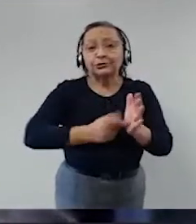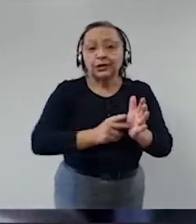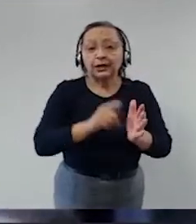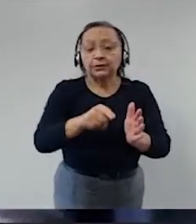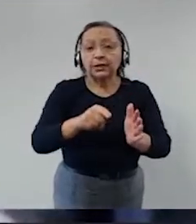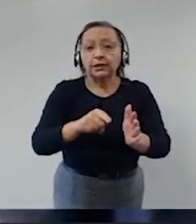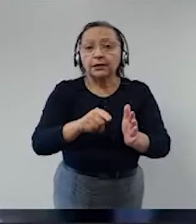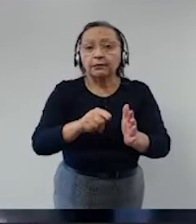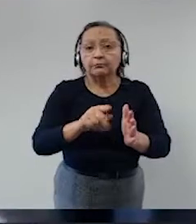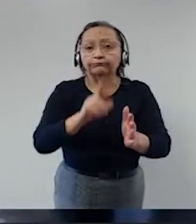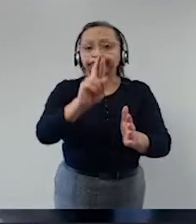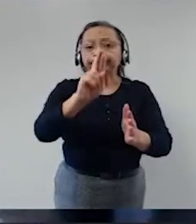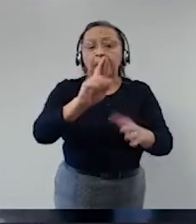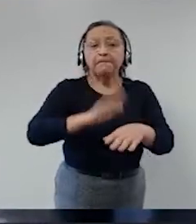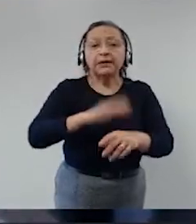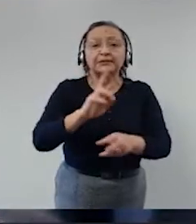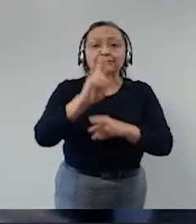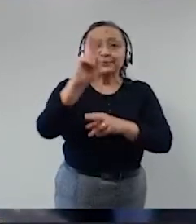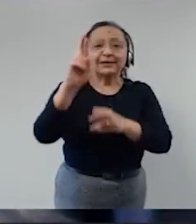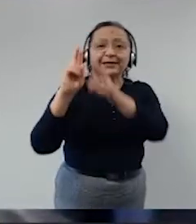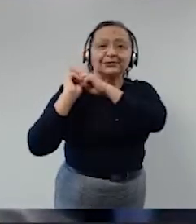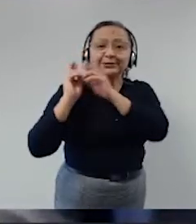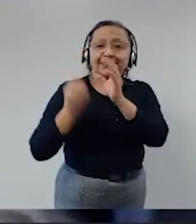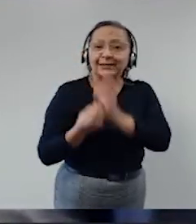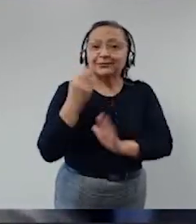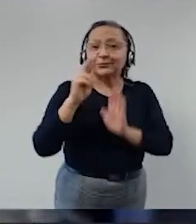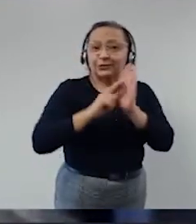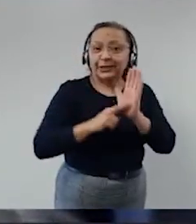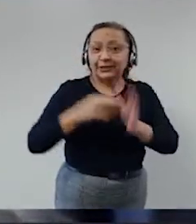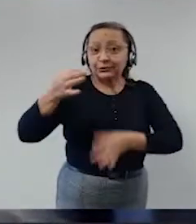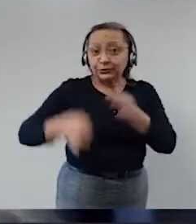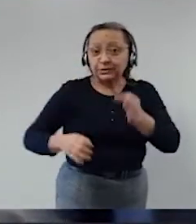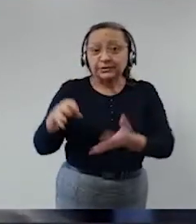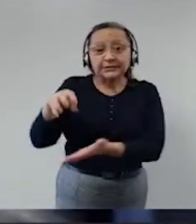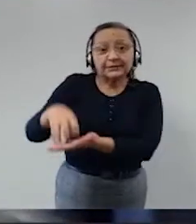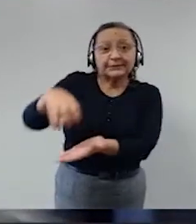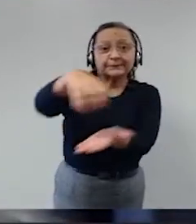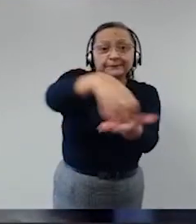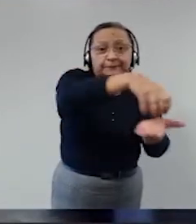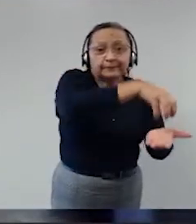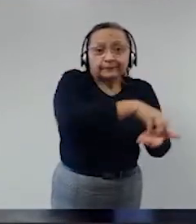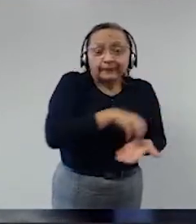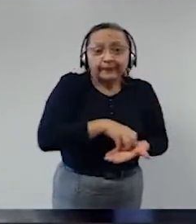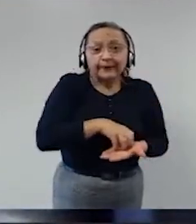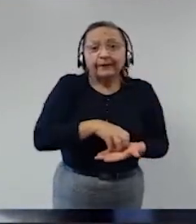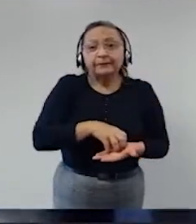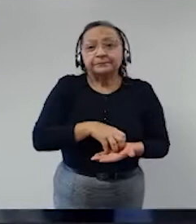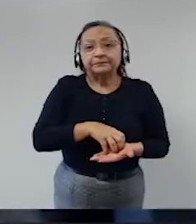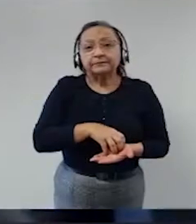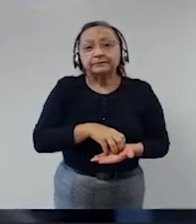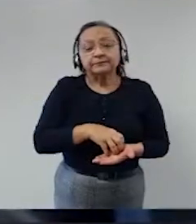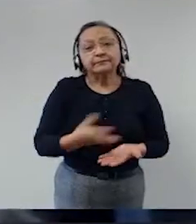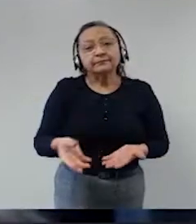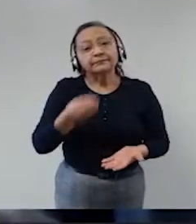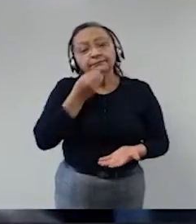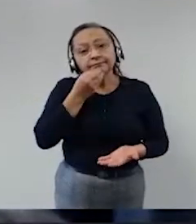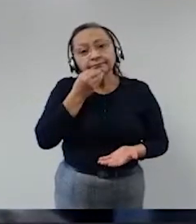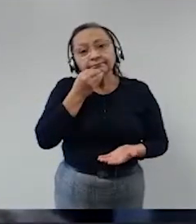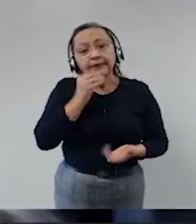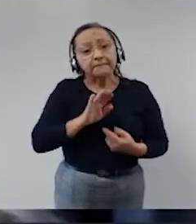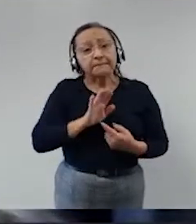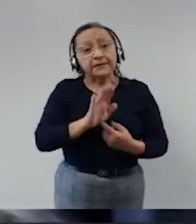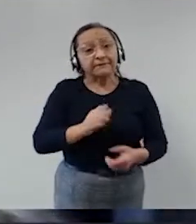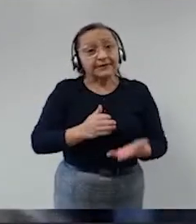maior protagonismo na criação de regras jurídicas setoriais, que deveriam